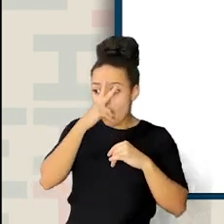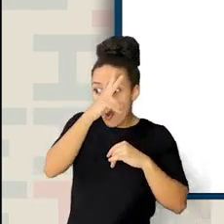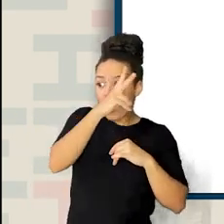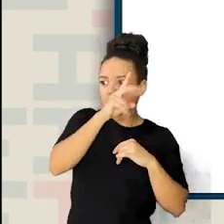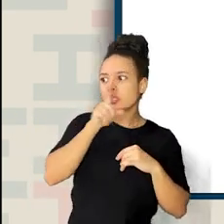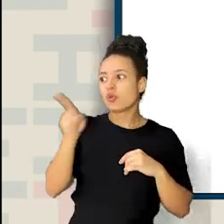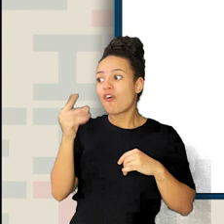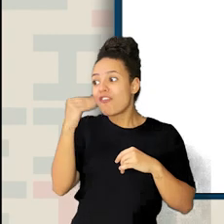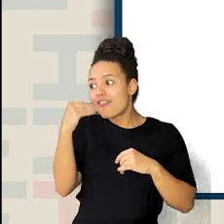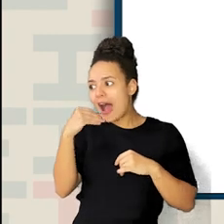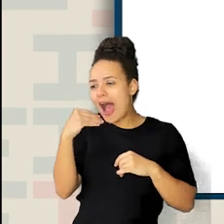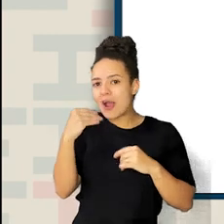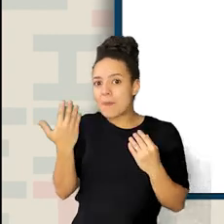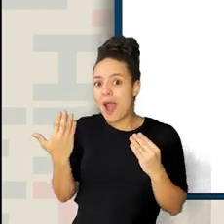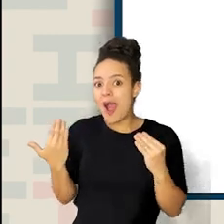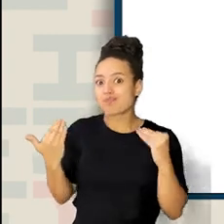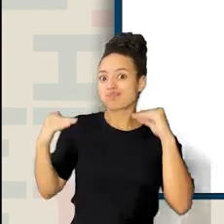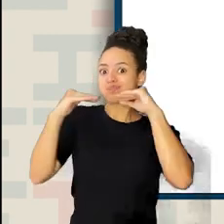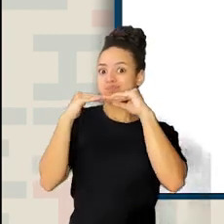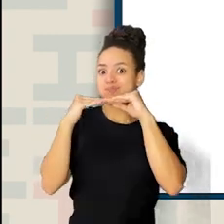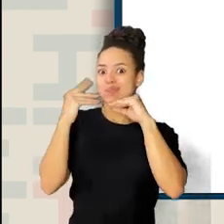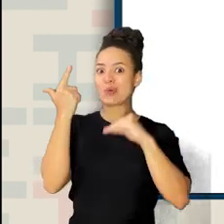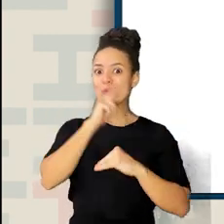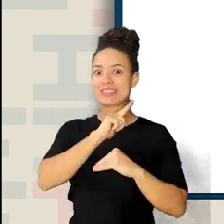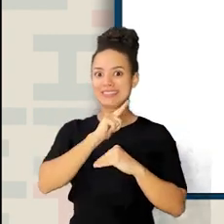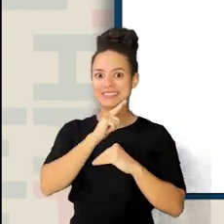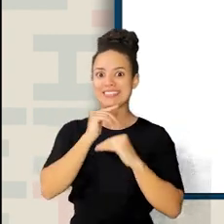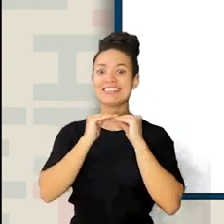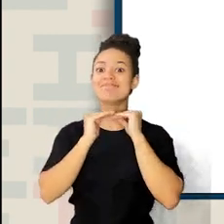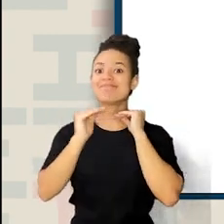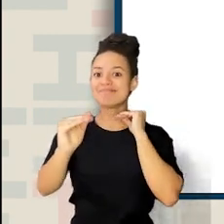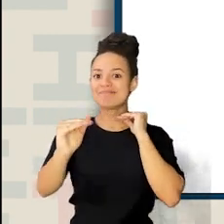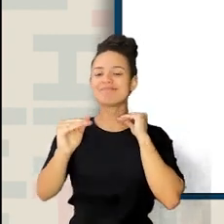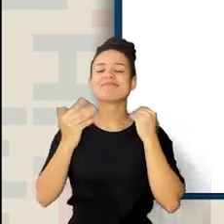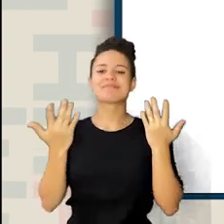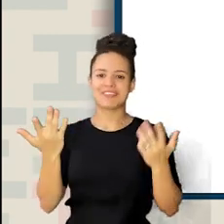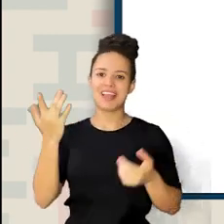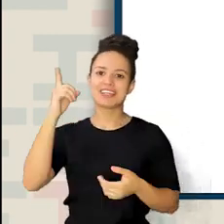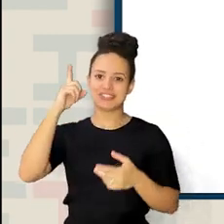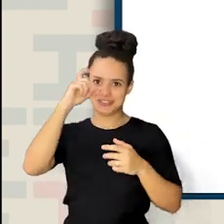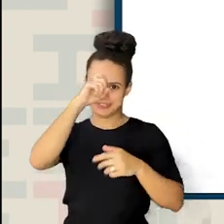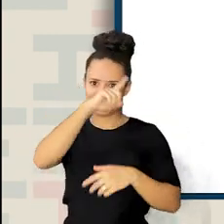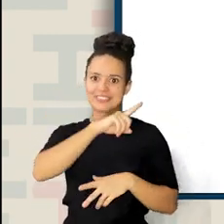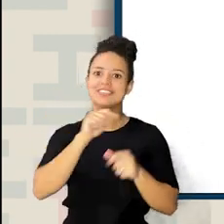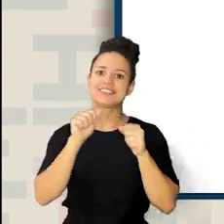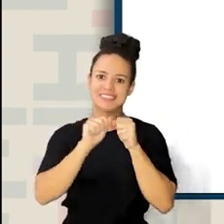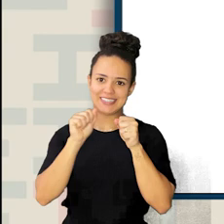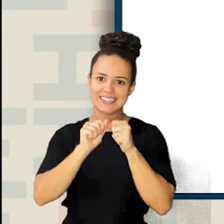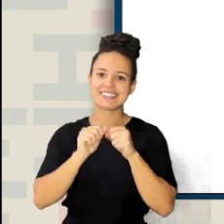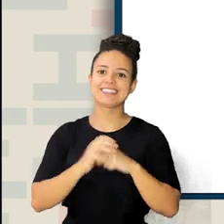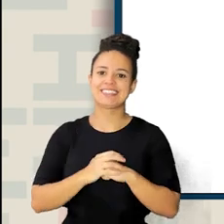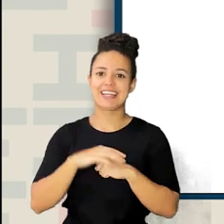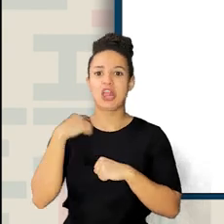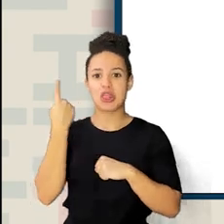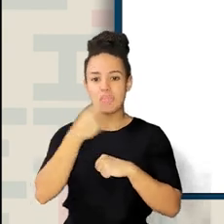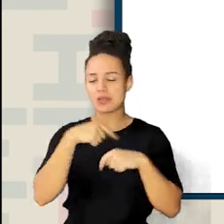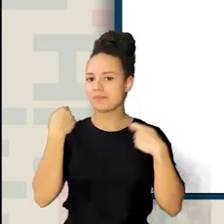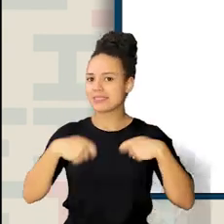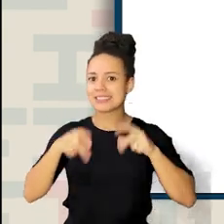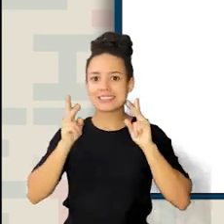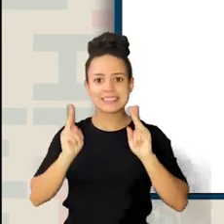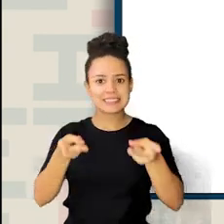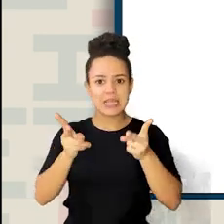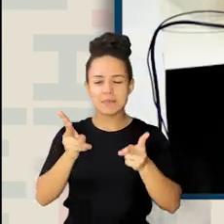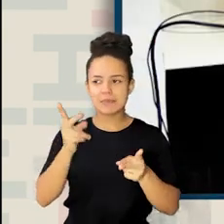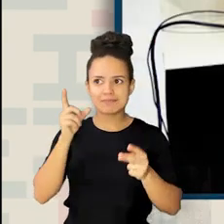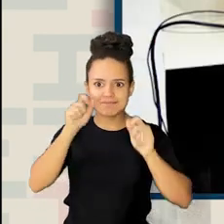você sopra mais fraco. E a gente afina, né? Que é muito difícil de fazer. A gente tem sempre que estar